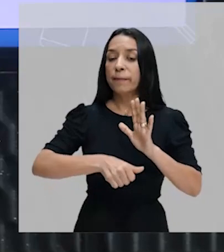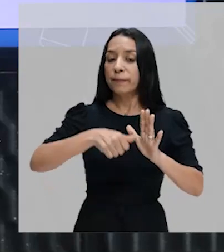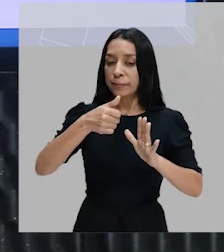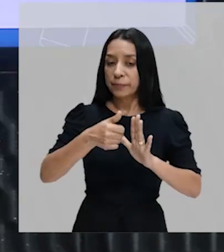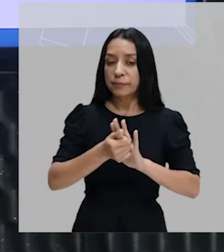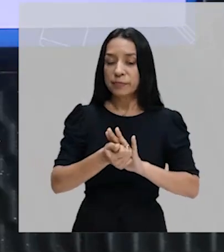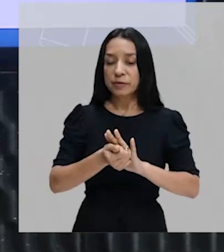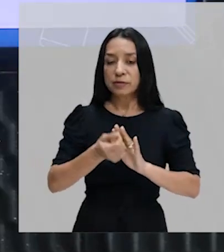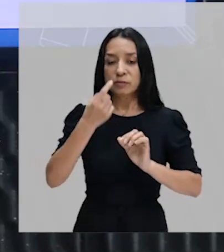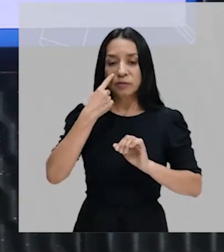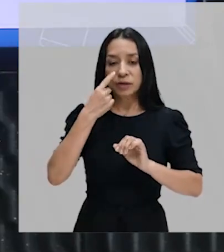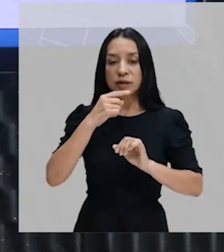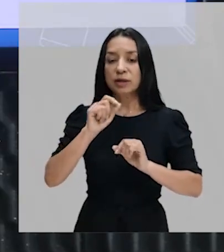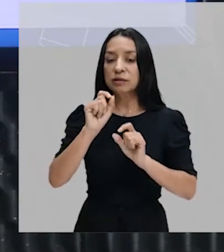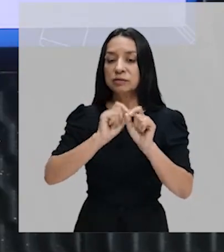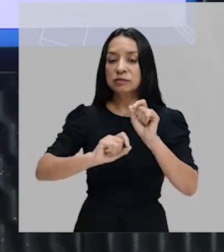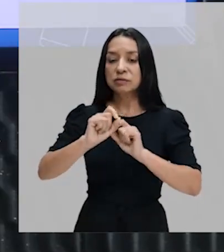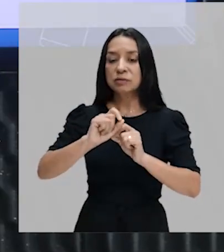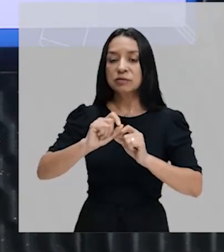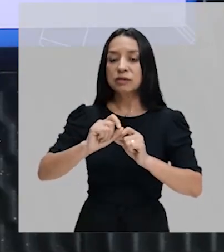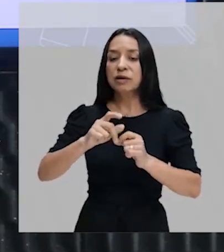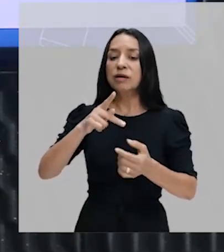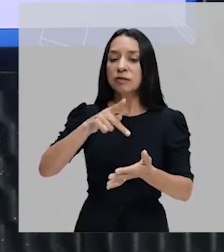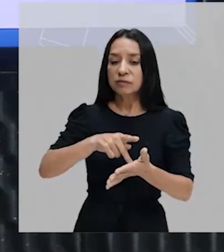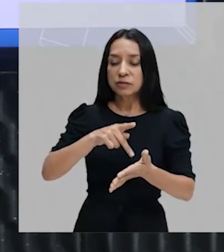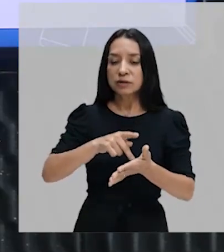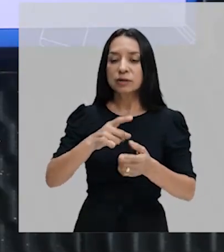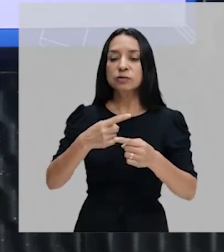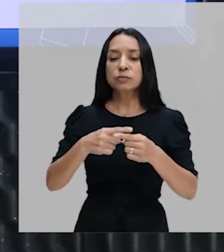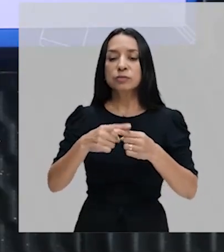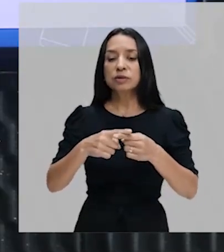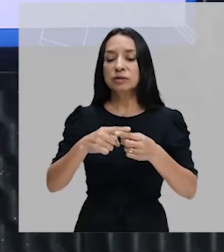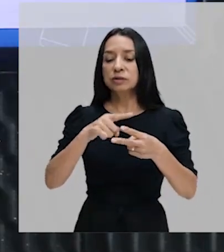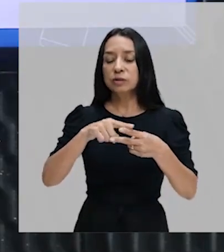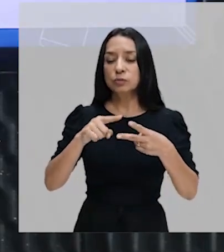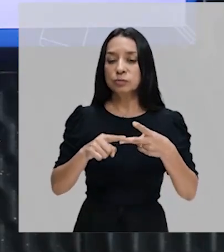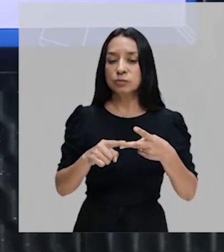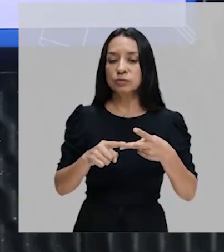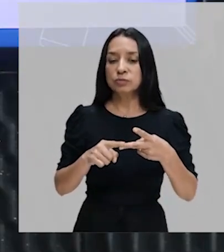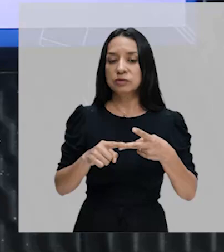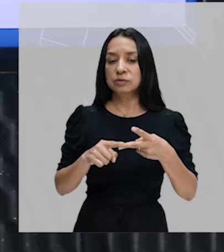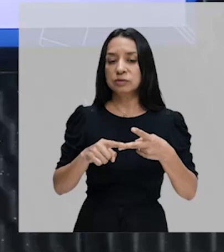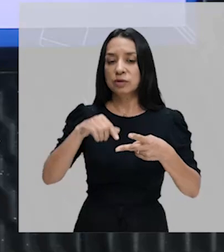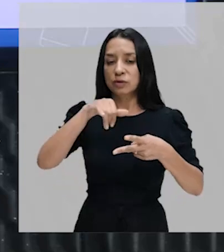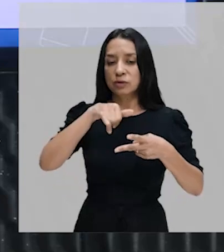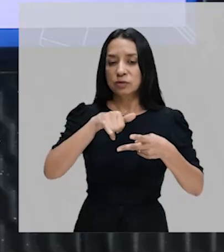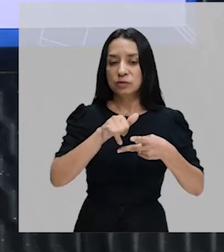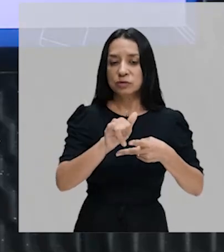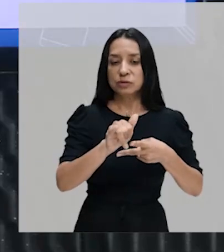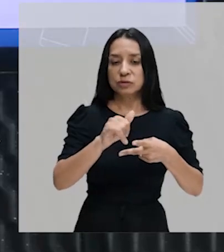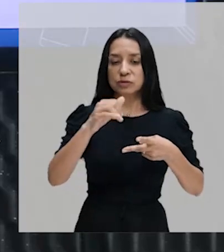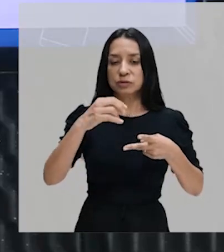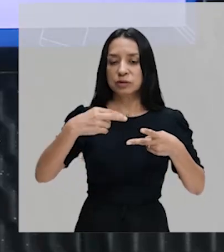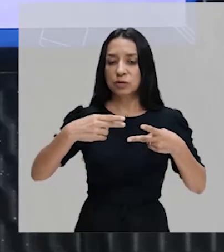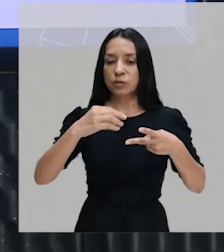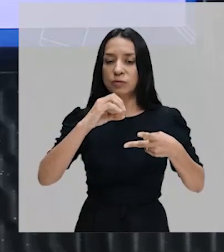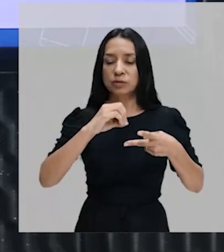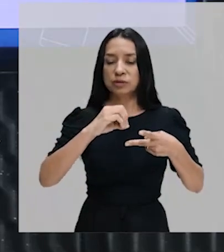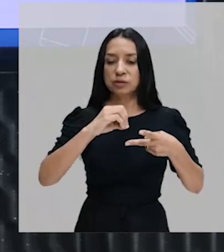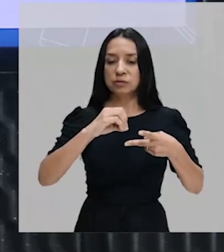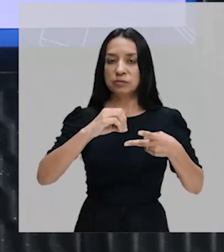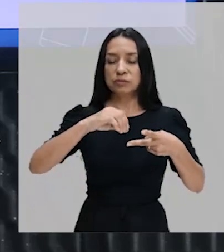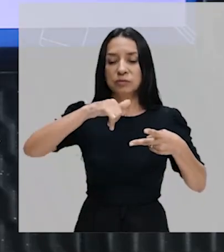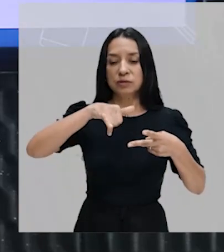Por que que é verdade? Porque aqui eu tenho duas opções. Eu tenho que ou o x é 0 e o